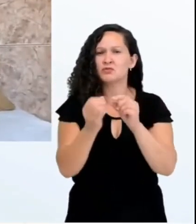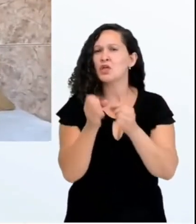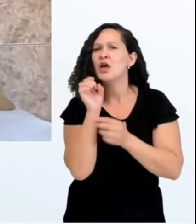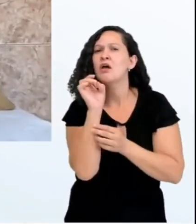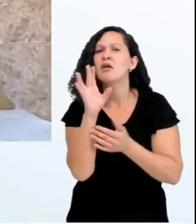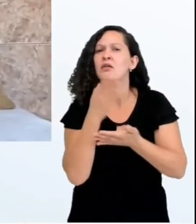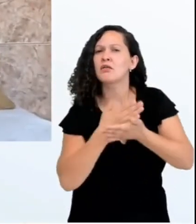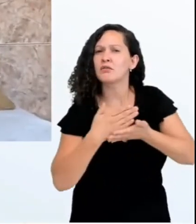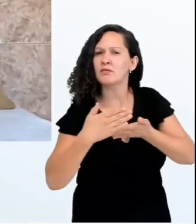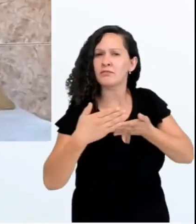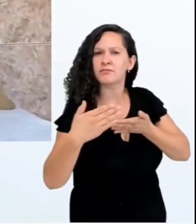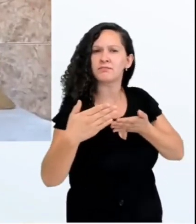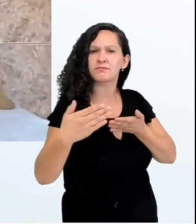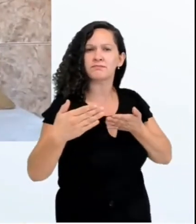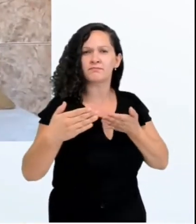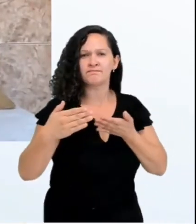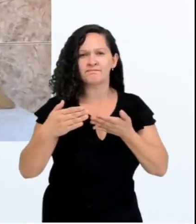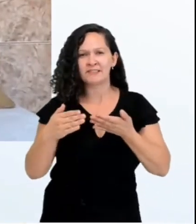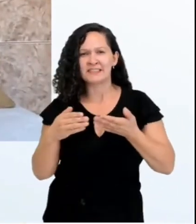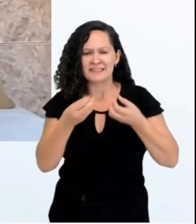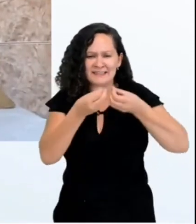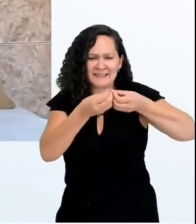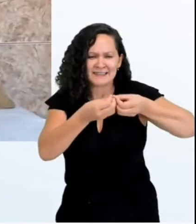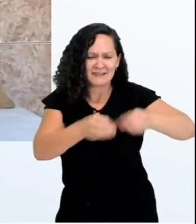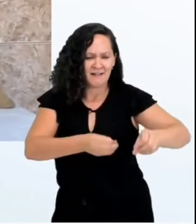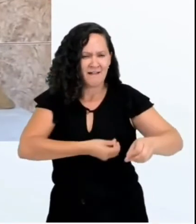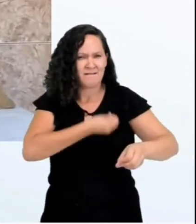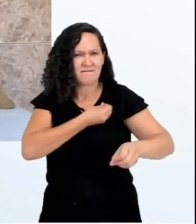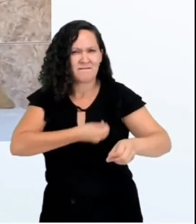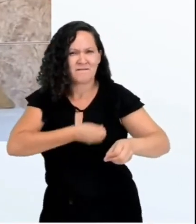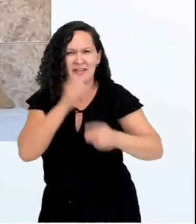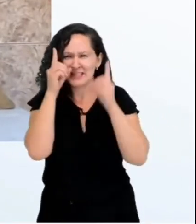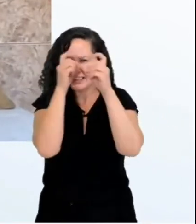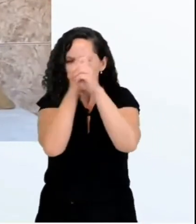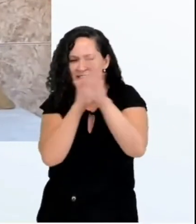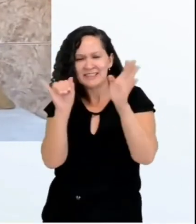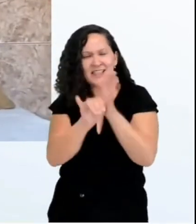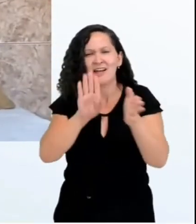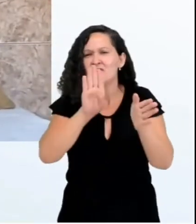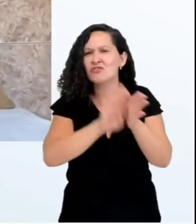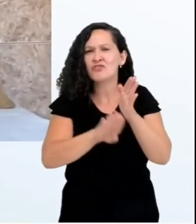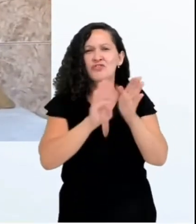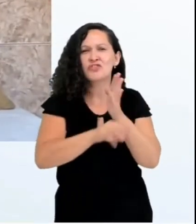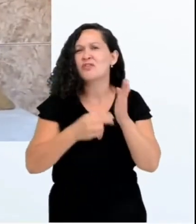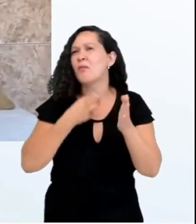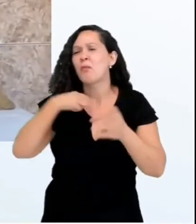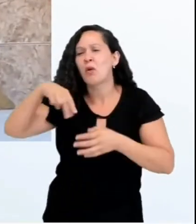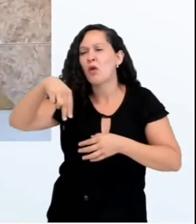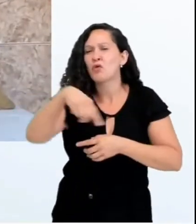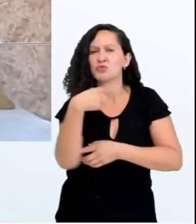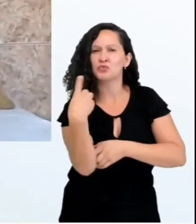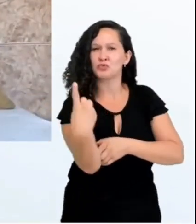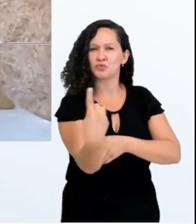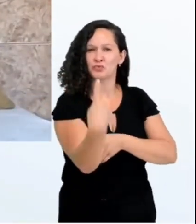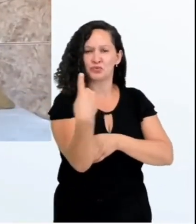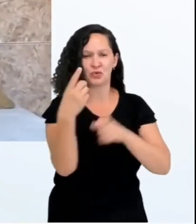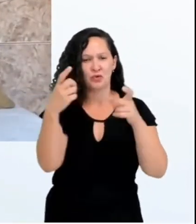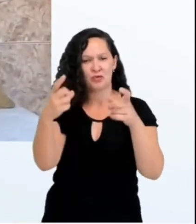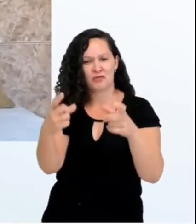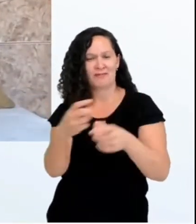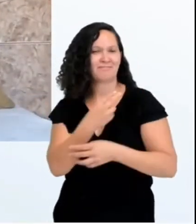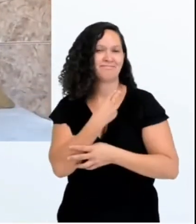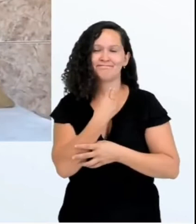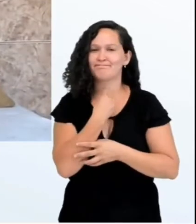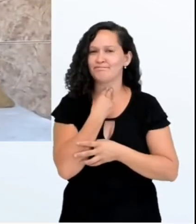só o começo. É precarização da vida, é a perda de identidade. Dizem que não posso andar sozinha e pelos